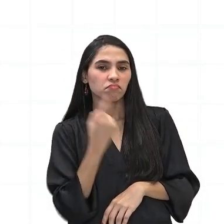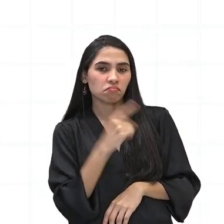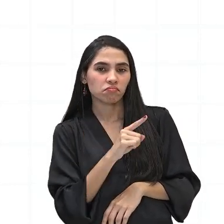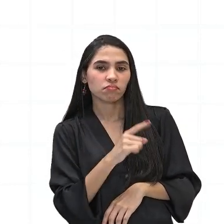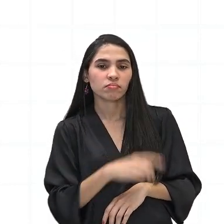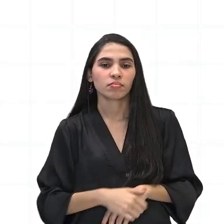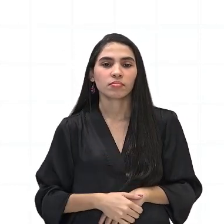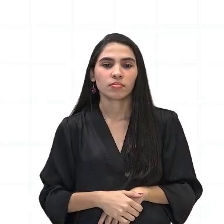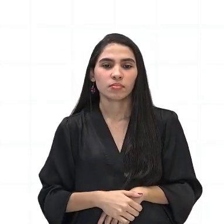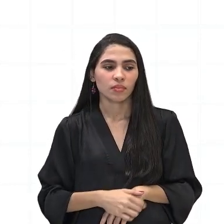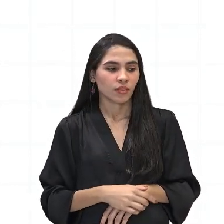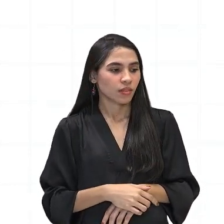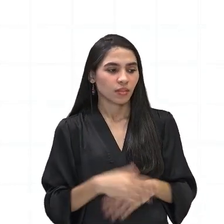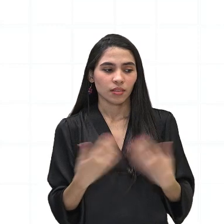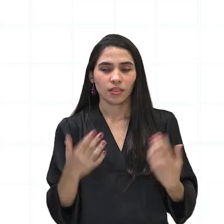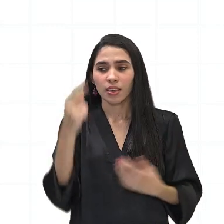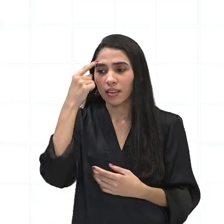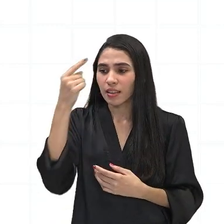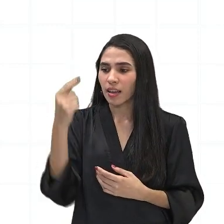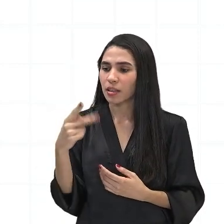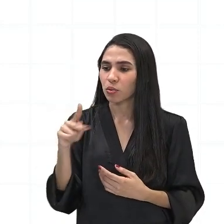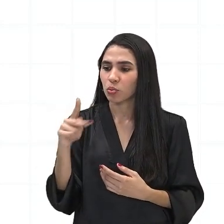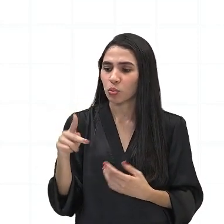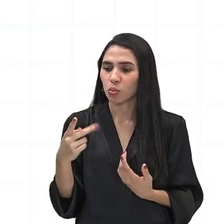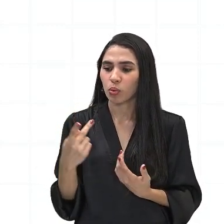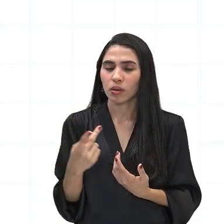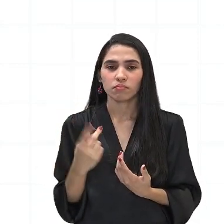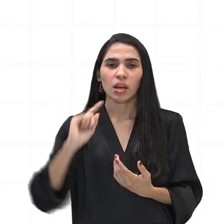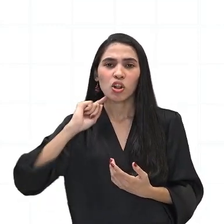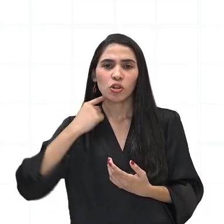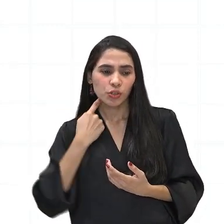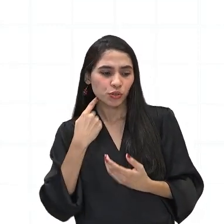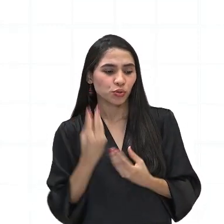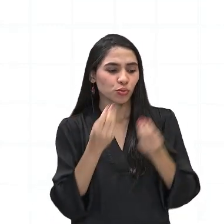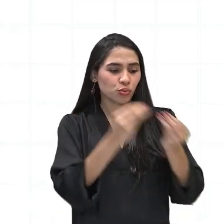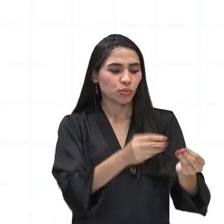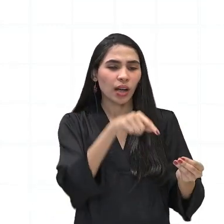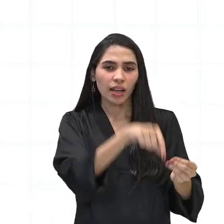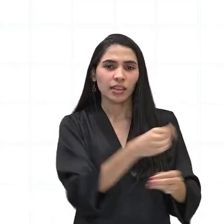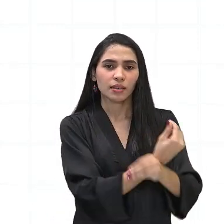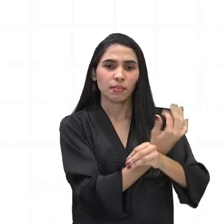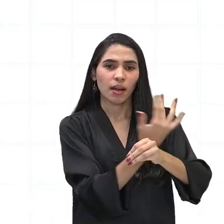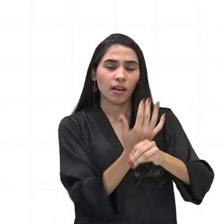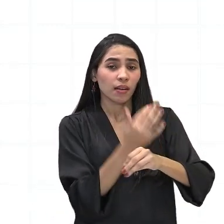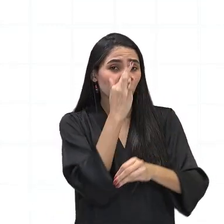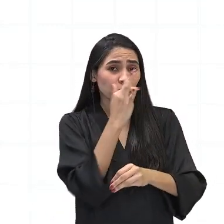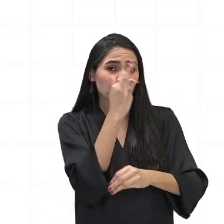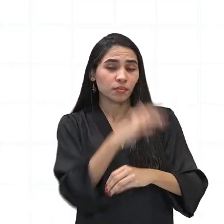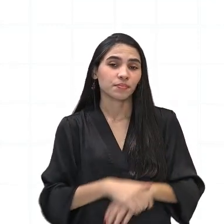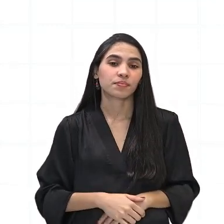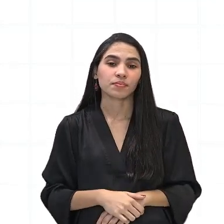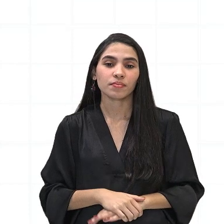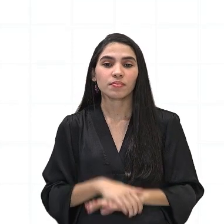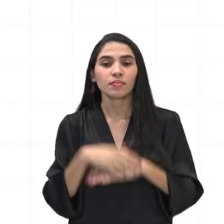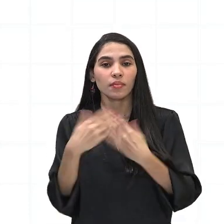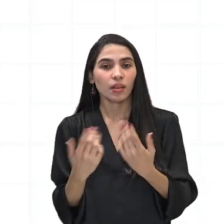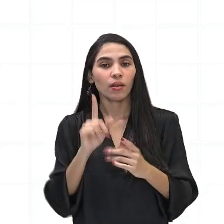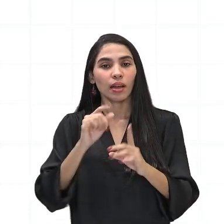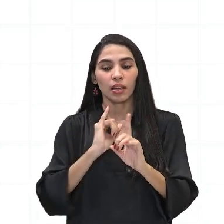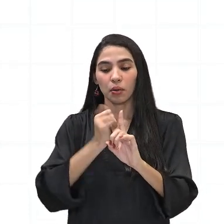comum. Então, eu resolvo me inspirar nisso para escrever uma crônica. Então, na minha história, vai ter uma mãe que se chama, por exemplo,